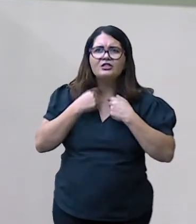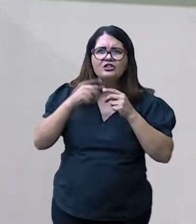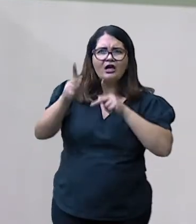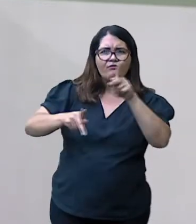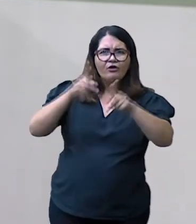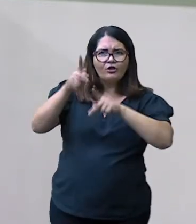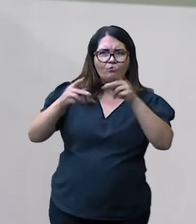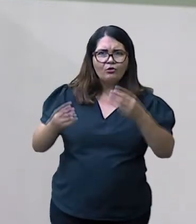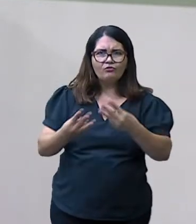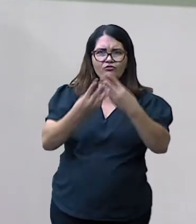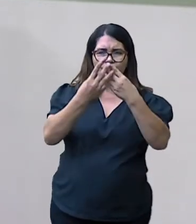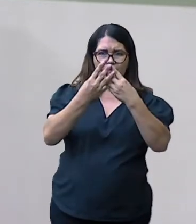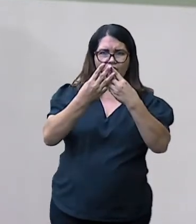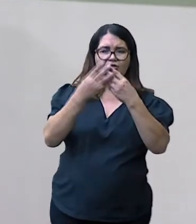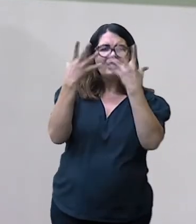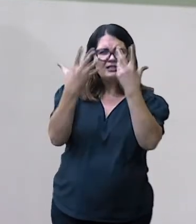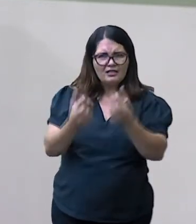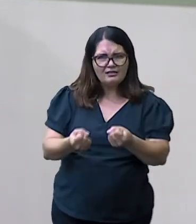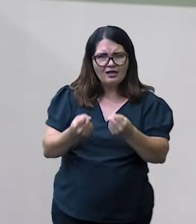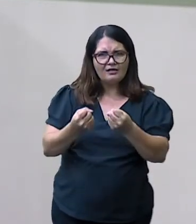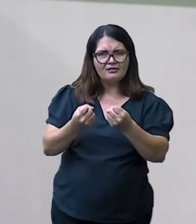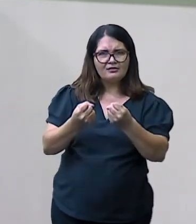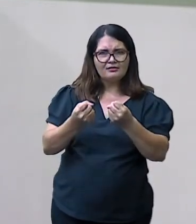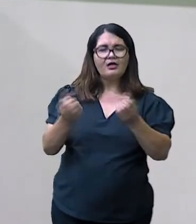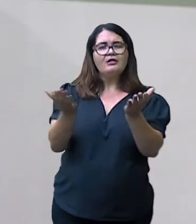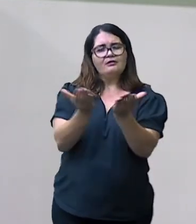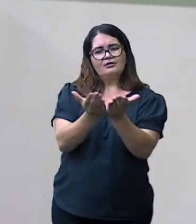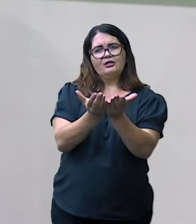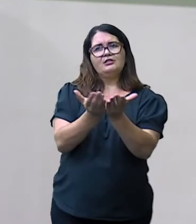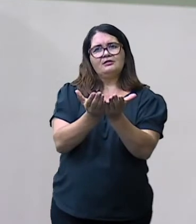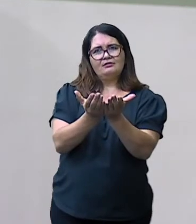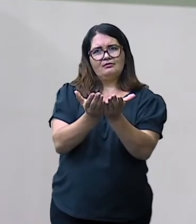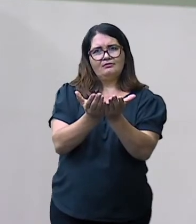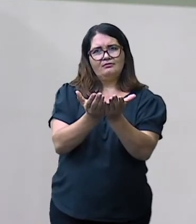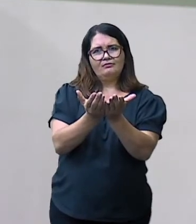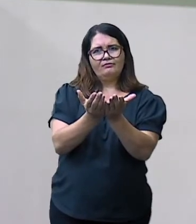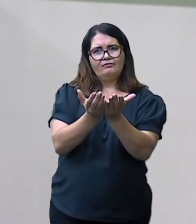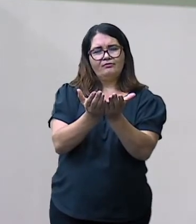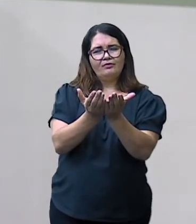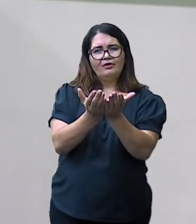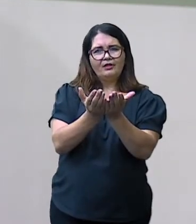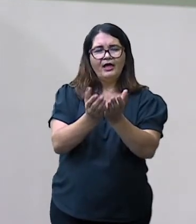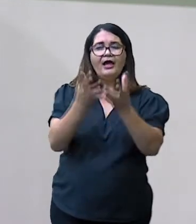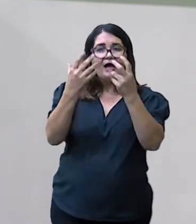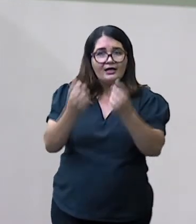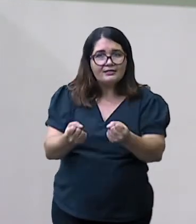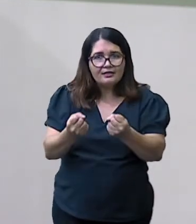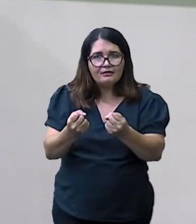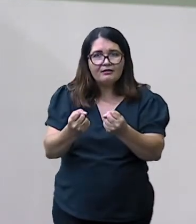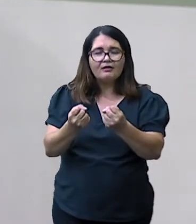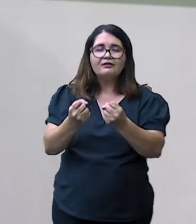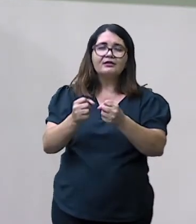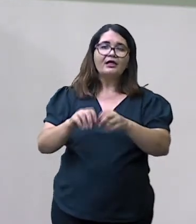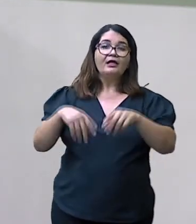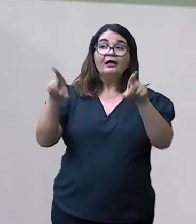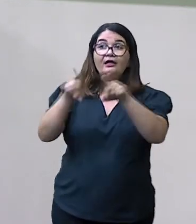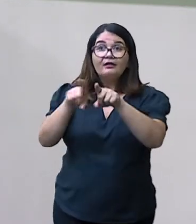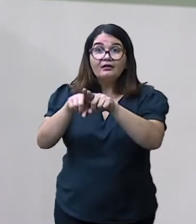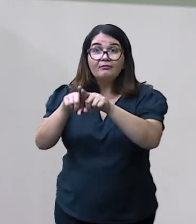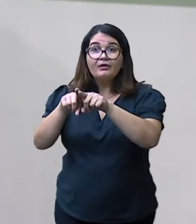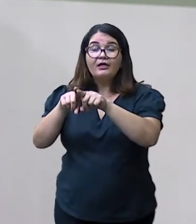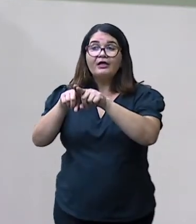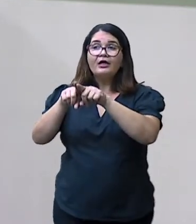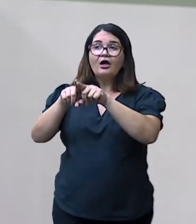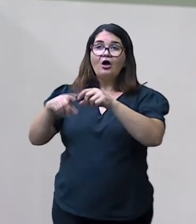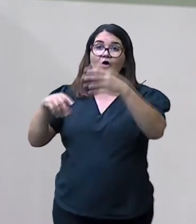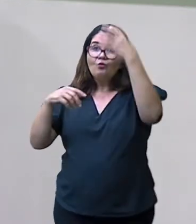para Portugal, foram embora. Passados só 4 anos, o rei de Portugal quis casar com a filha do rei da